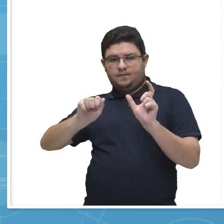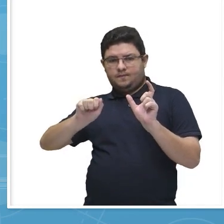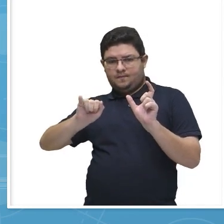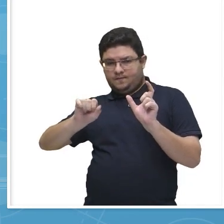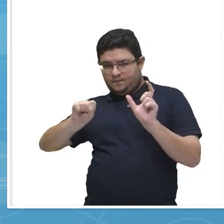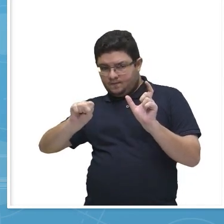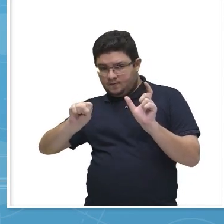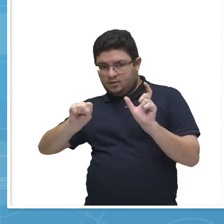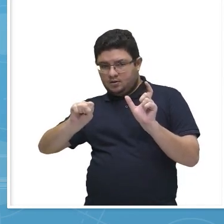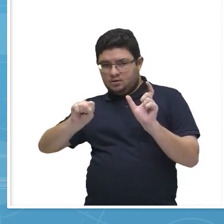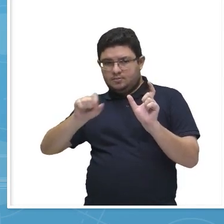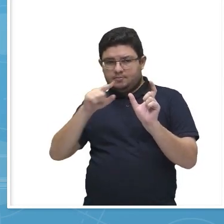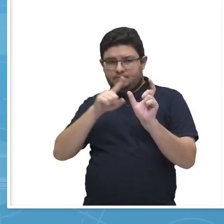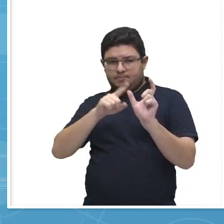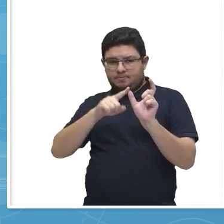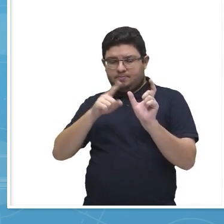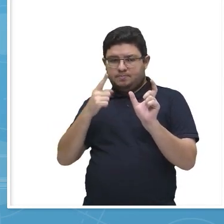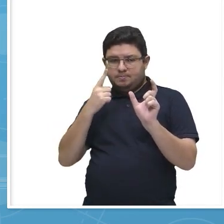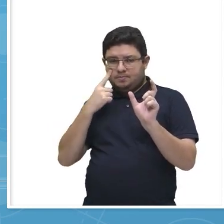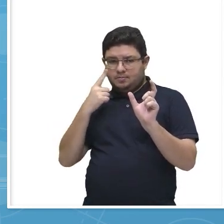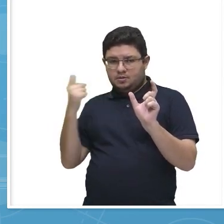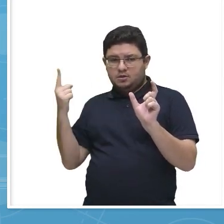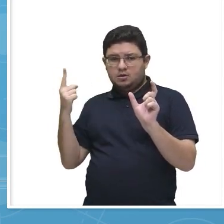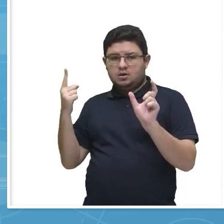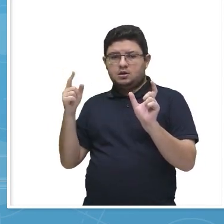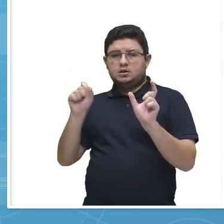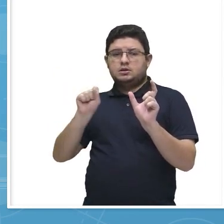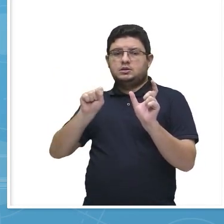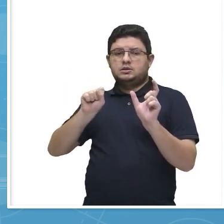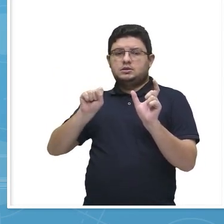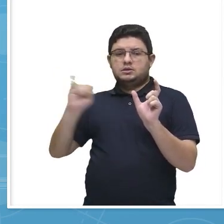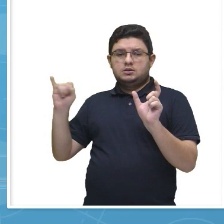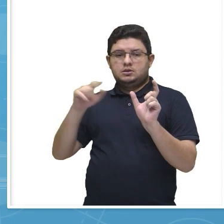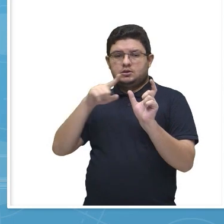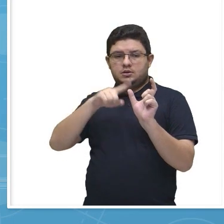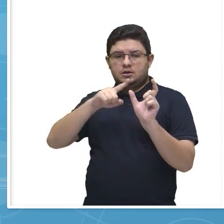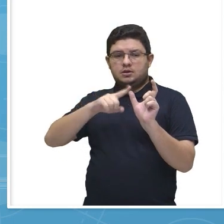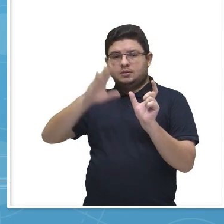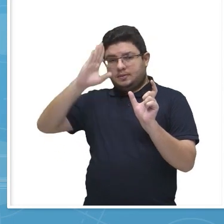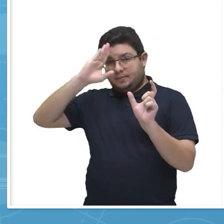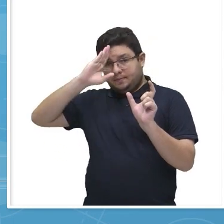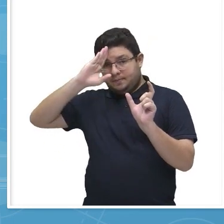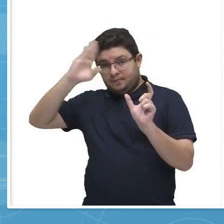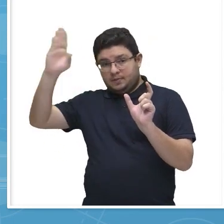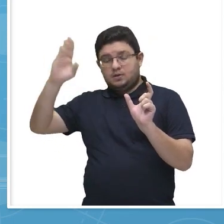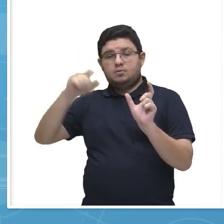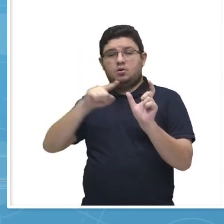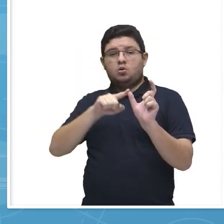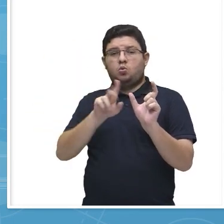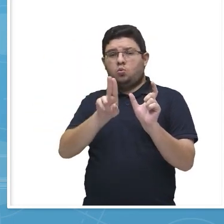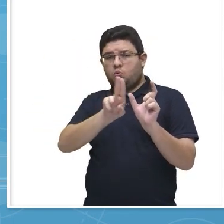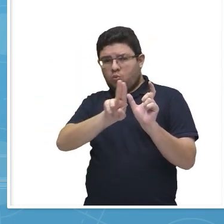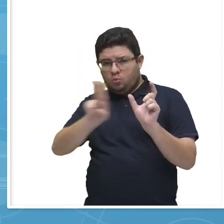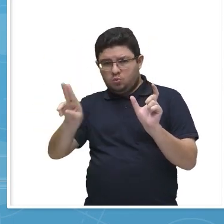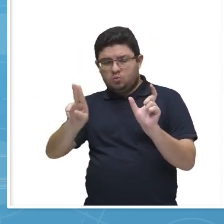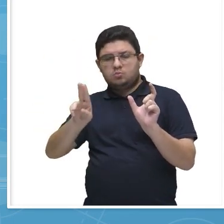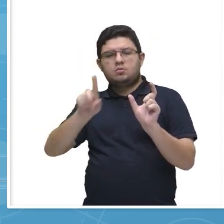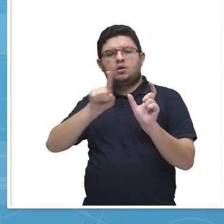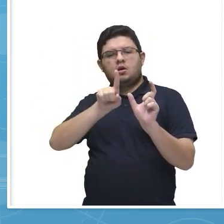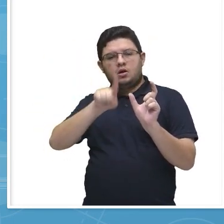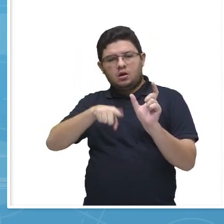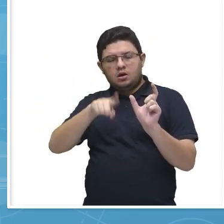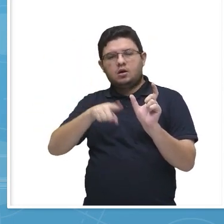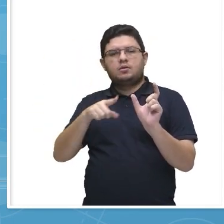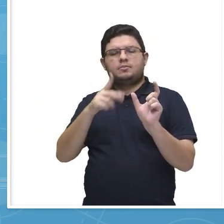núcleo do meu predicado não é o verbo, mas sim o nome, esse predicado será nominal. Então, a resposta da